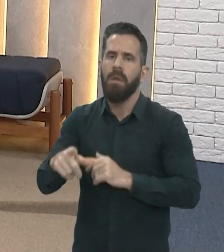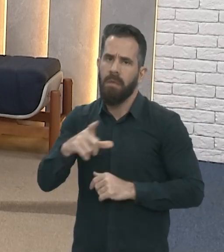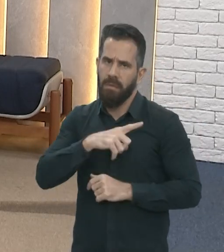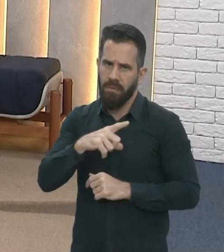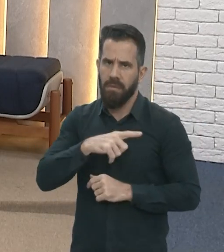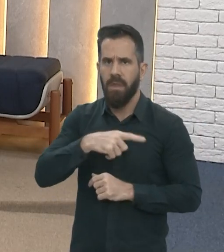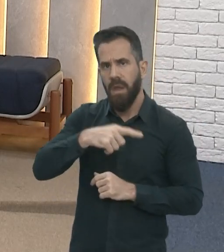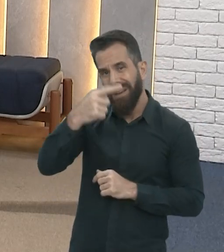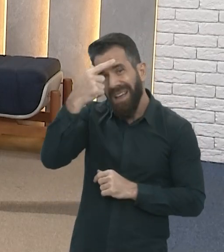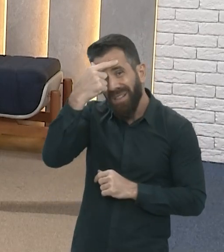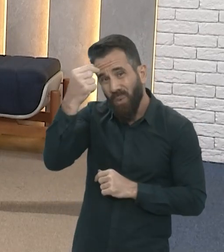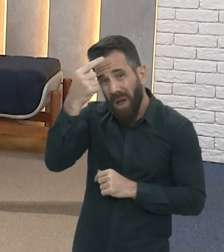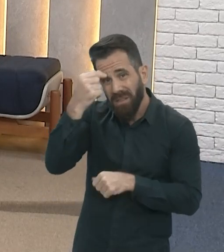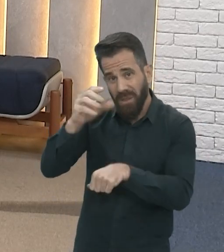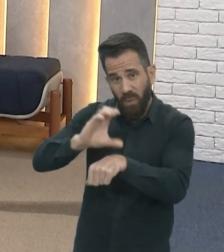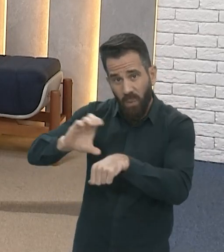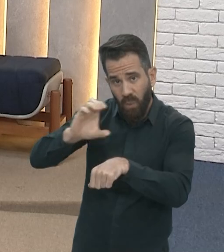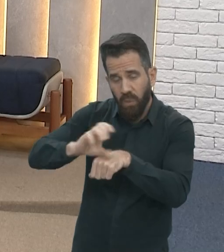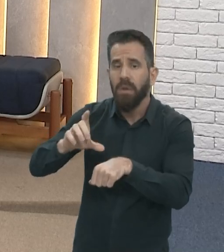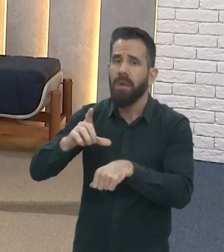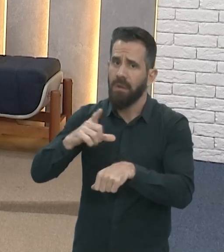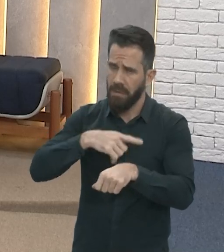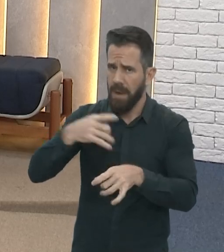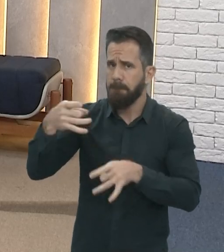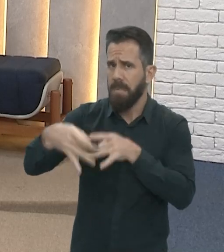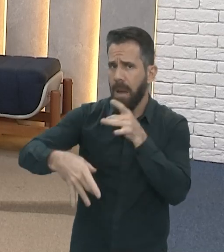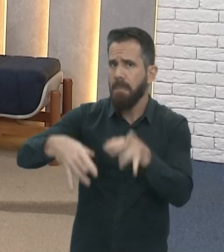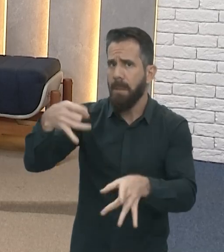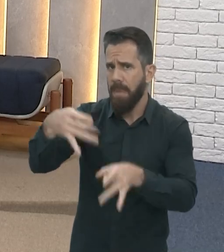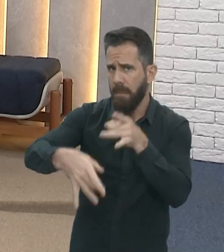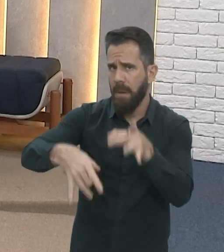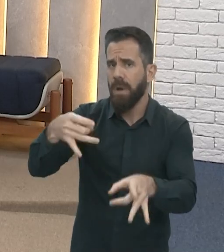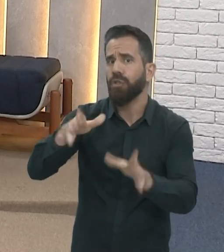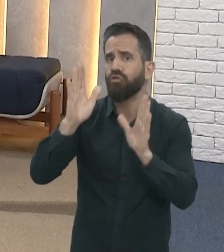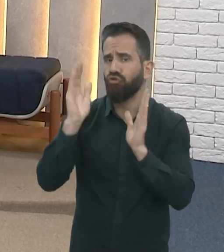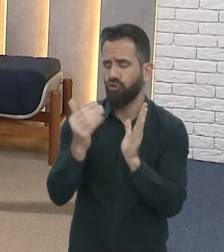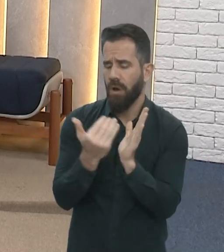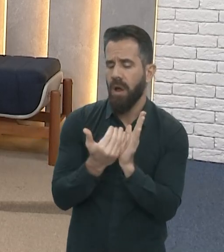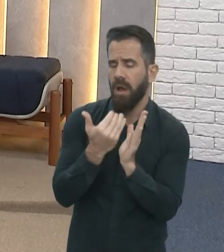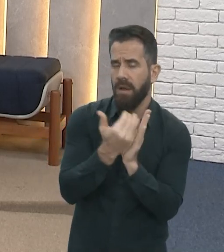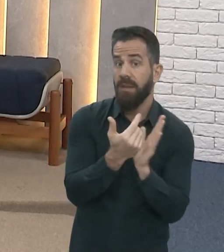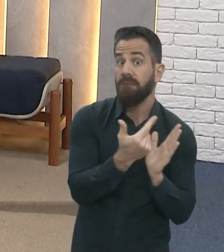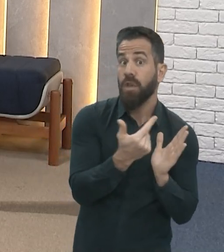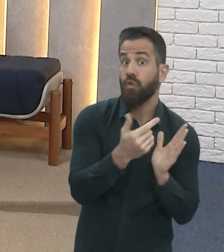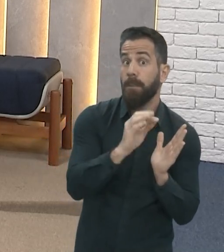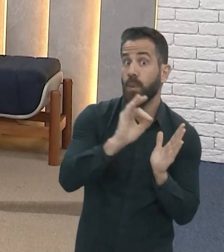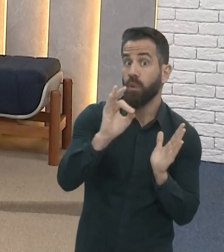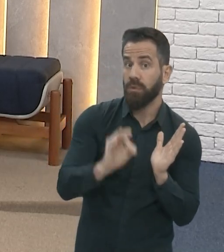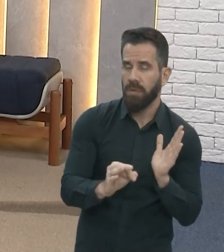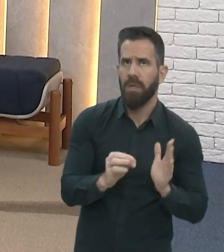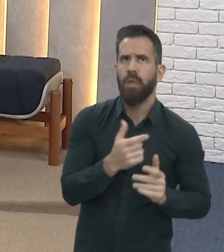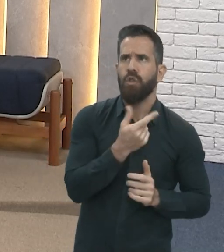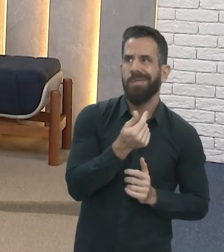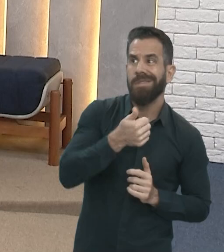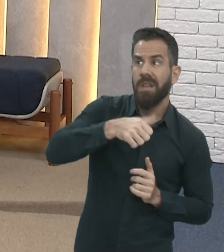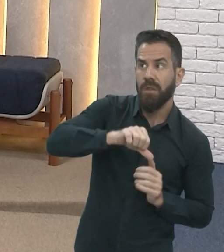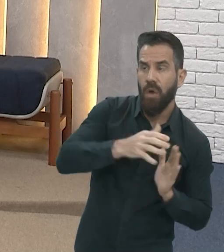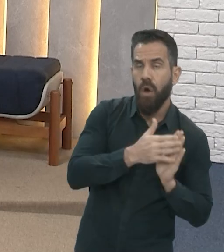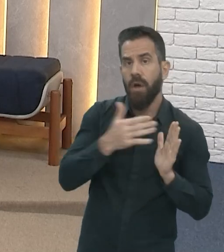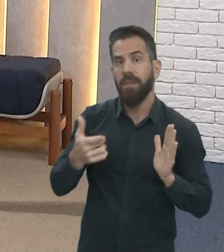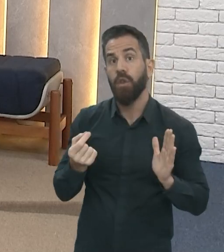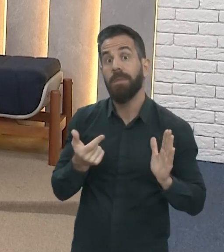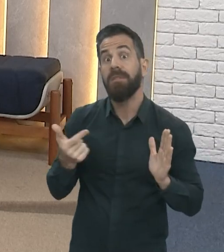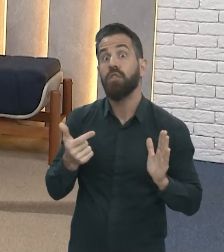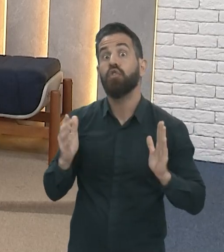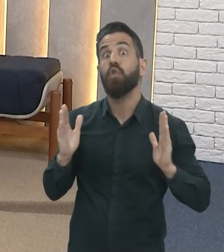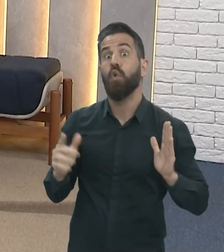aqui na universidade teve então um aumento de 22% de 2019 para 2022. Quais são